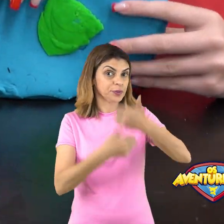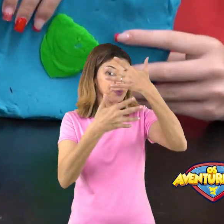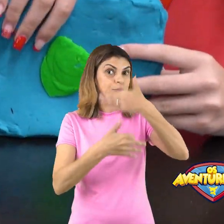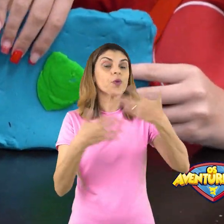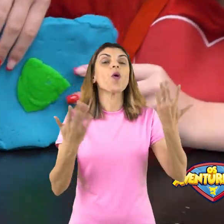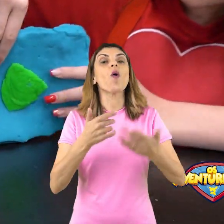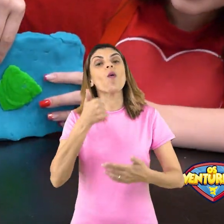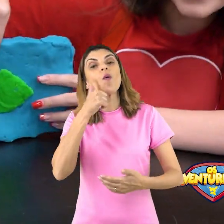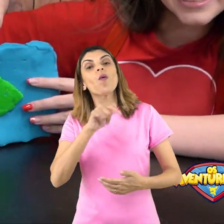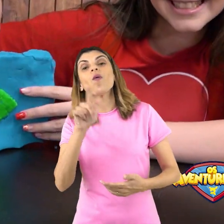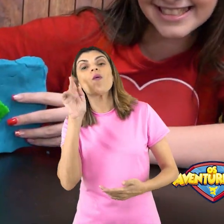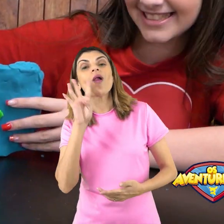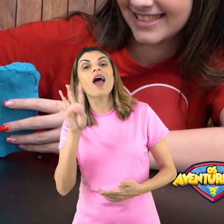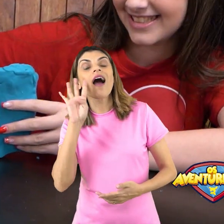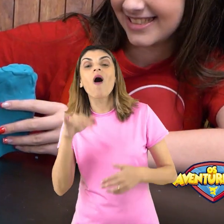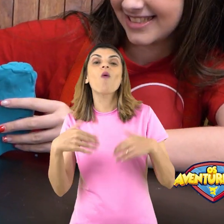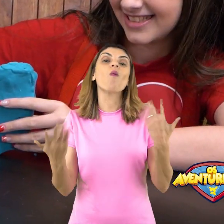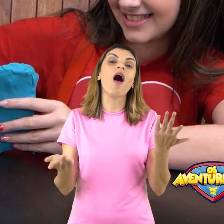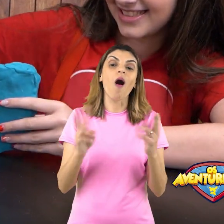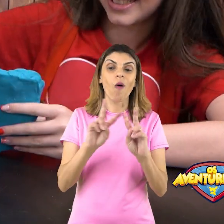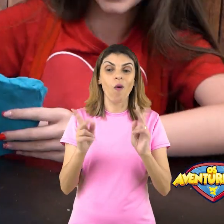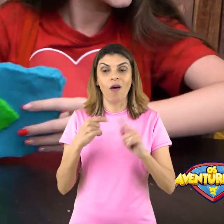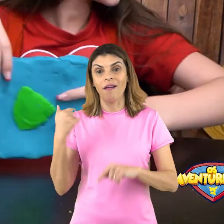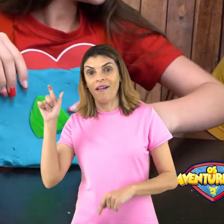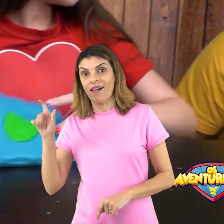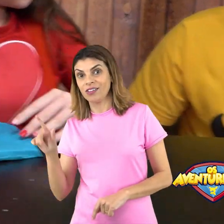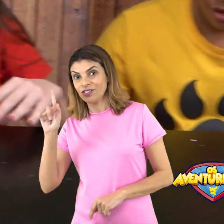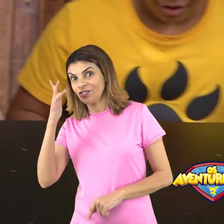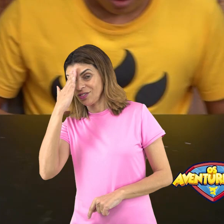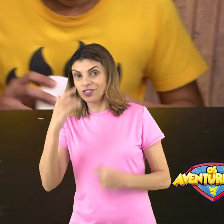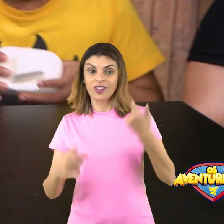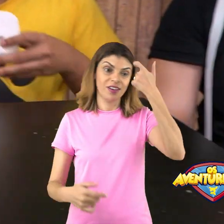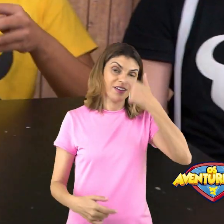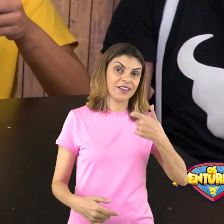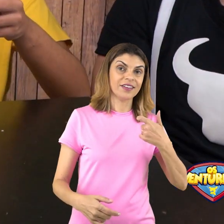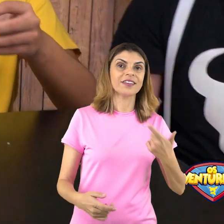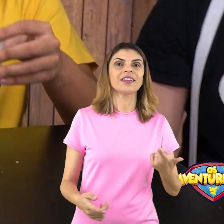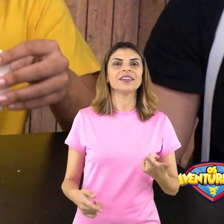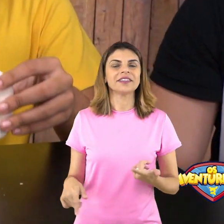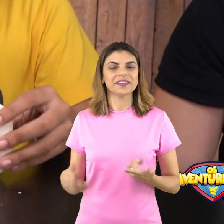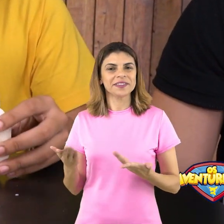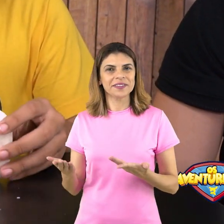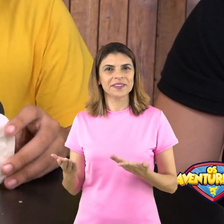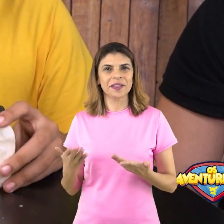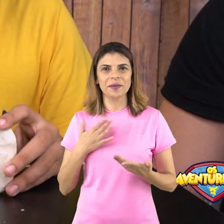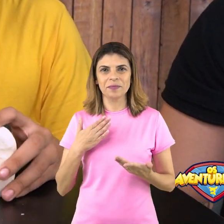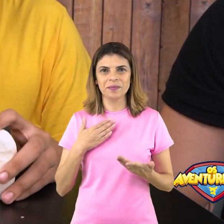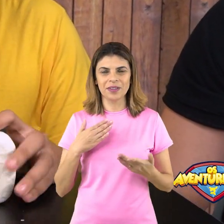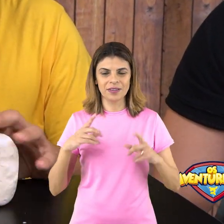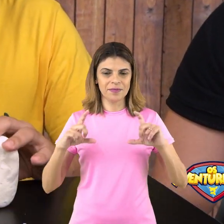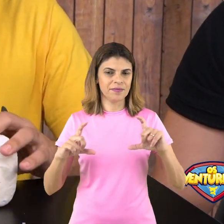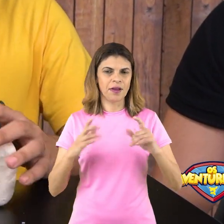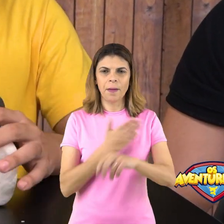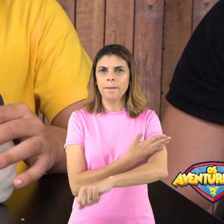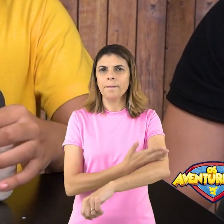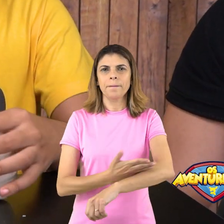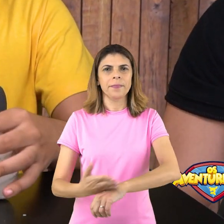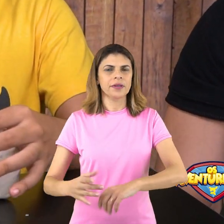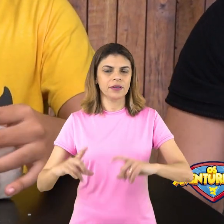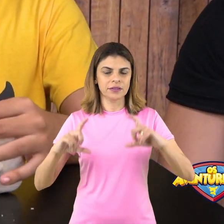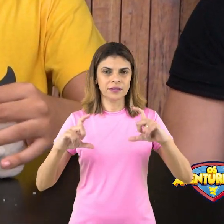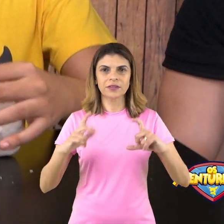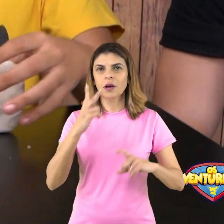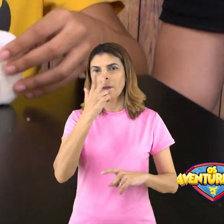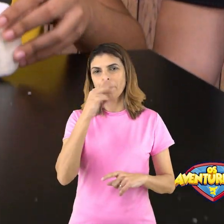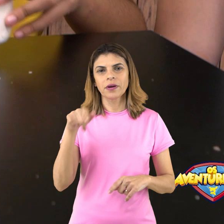parecido. A mais legal, hein? Aqui tá a minha, aqui tá da Gi. Mostra o seu, aventureiro amarelo. Olha só a minha toda branca. Sim,